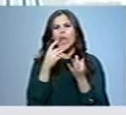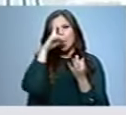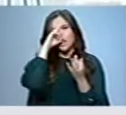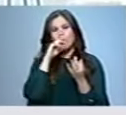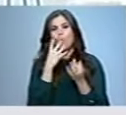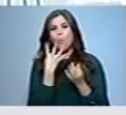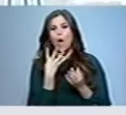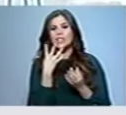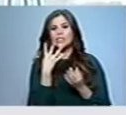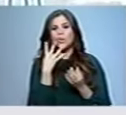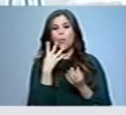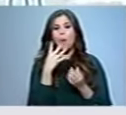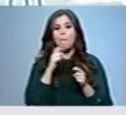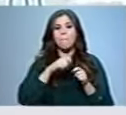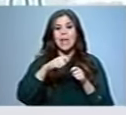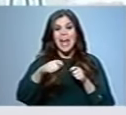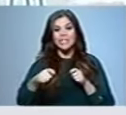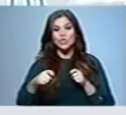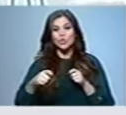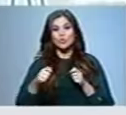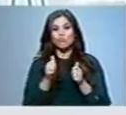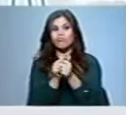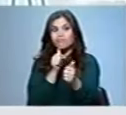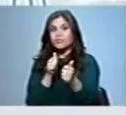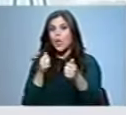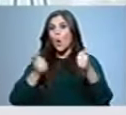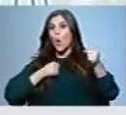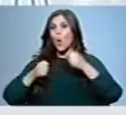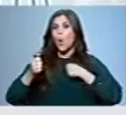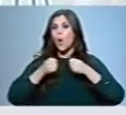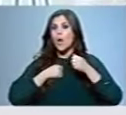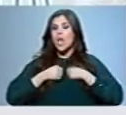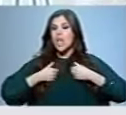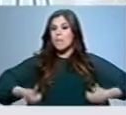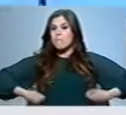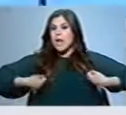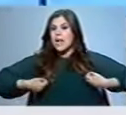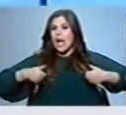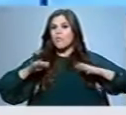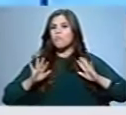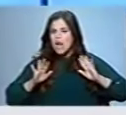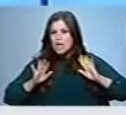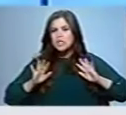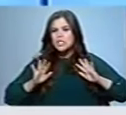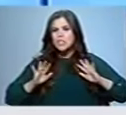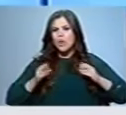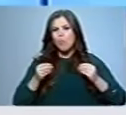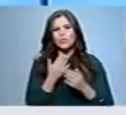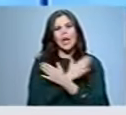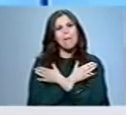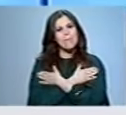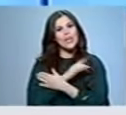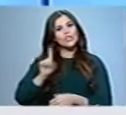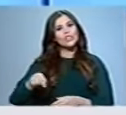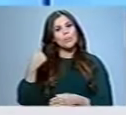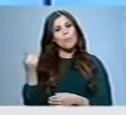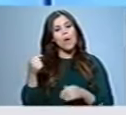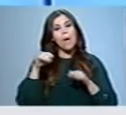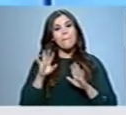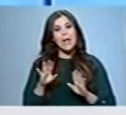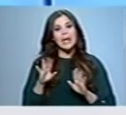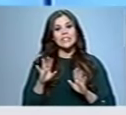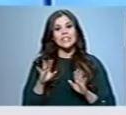4 metros de um gorila no meio da selva. Ups! E afinal é um bicho simpático, é isso que queres dizer? E afinal foi um grande amigo. Foi um grande amigo, estávamos num